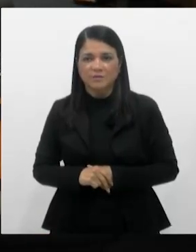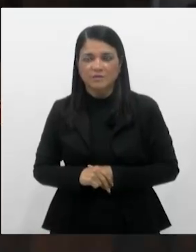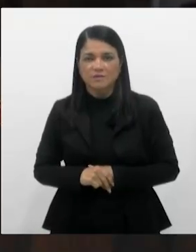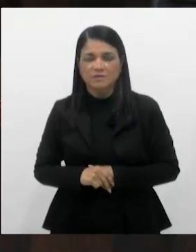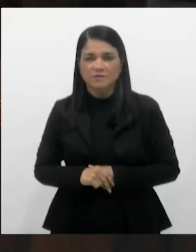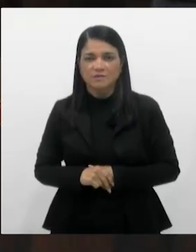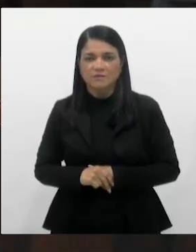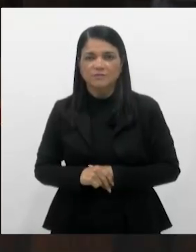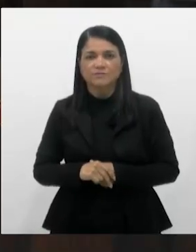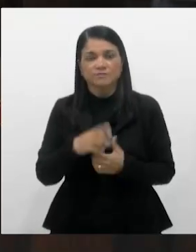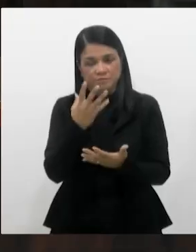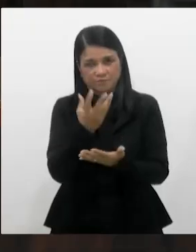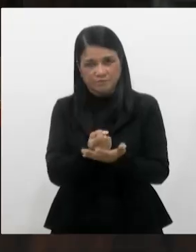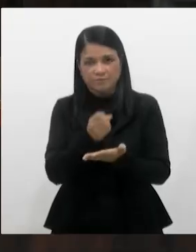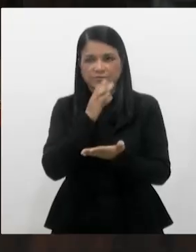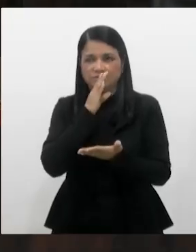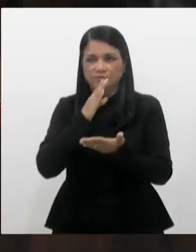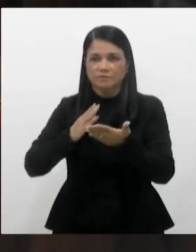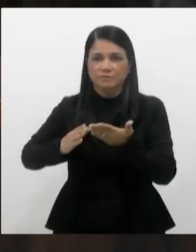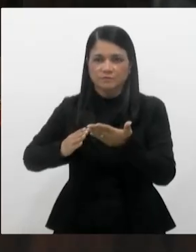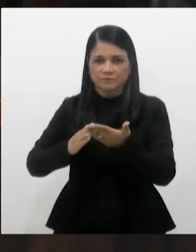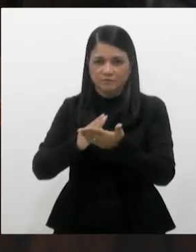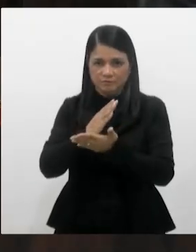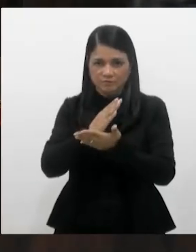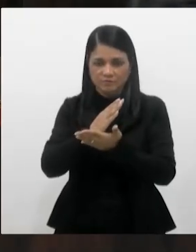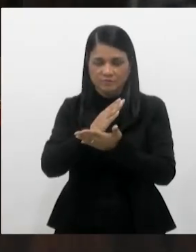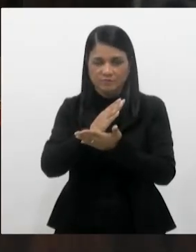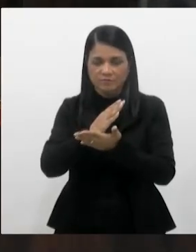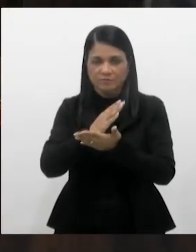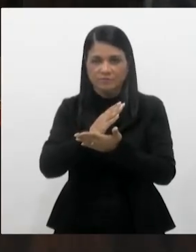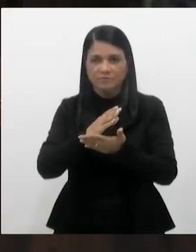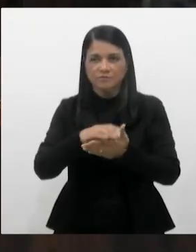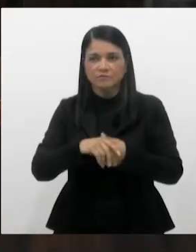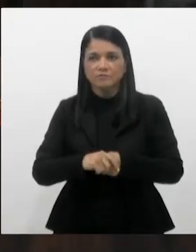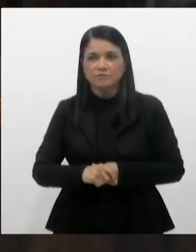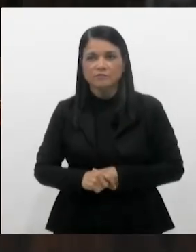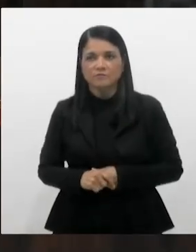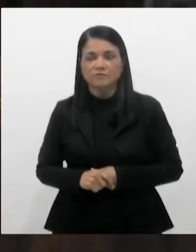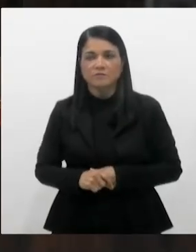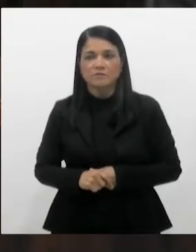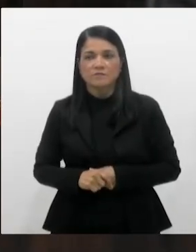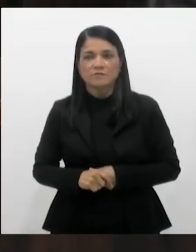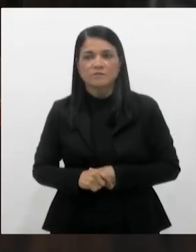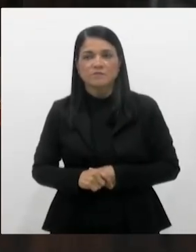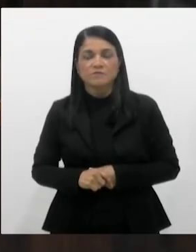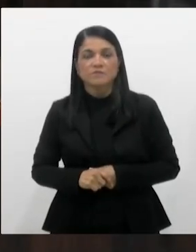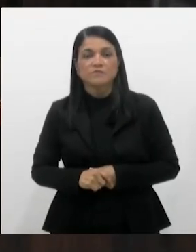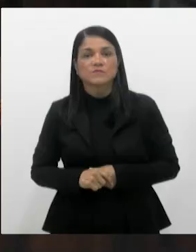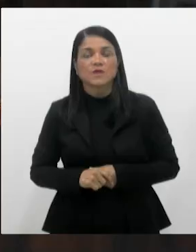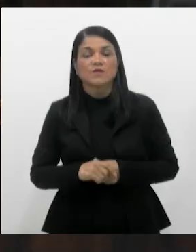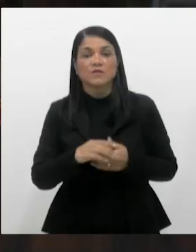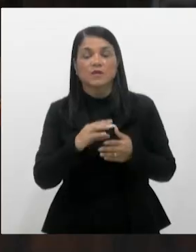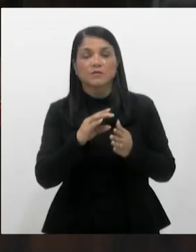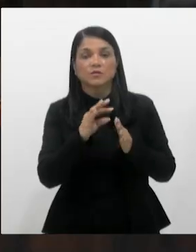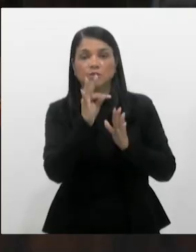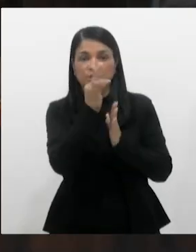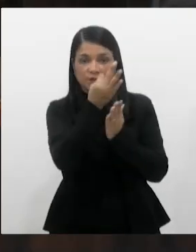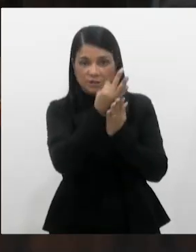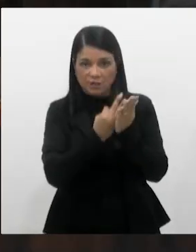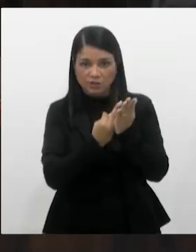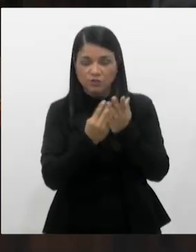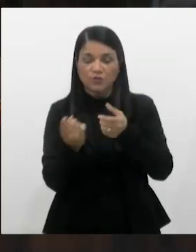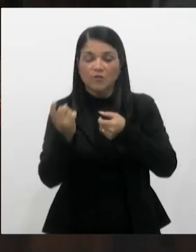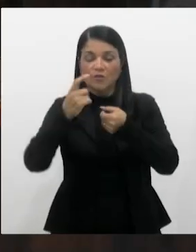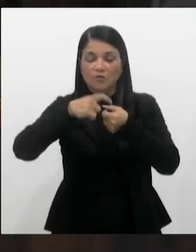Os senhores que aprovam permaneçam como estão. Aprovado. Vai a redação do vencido para a